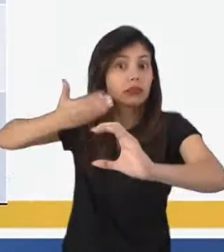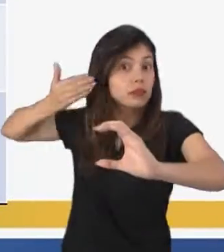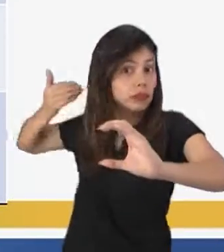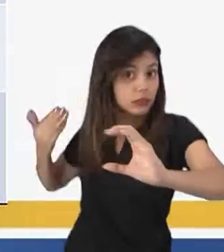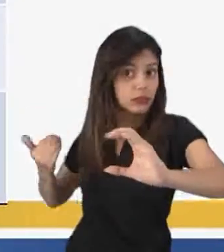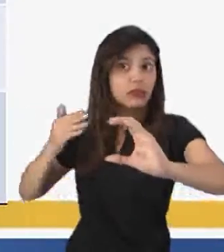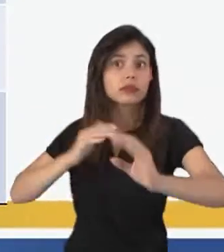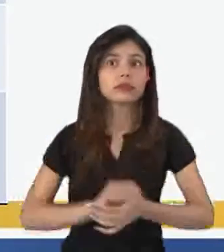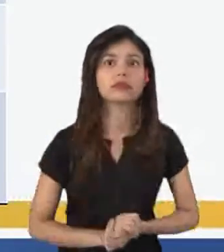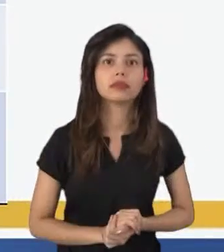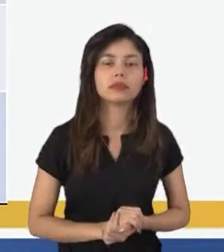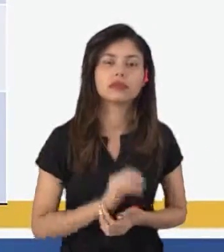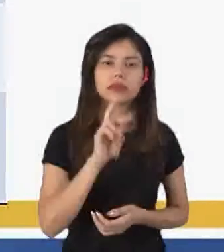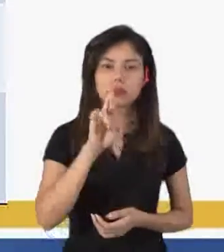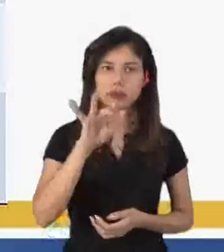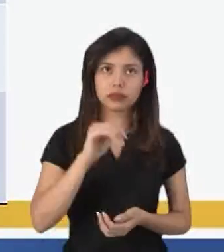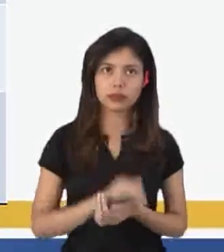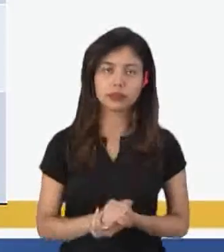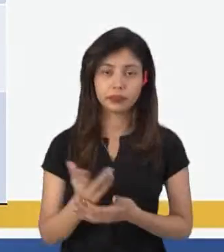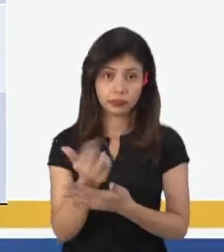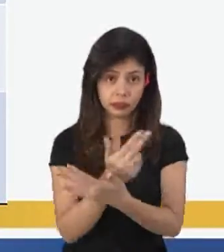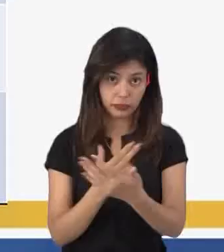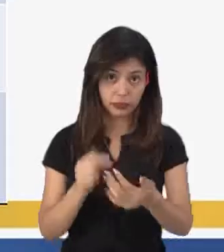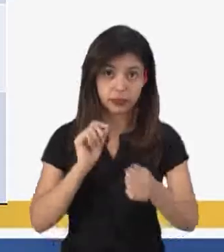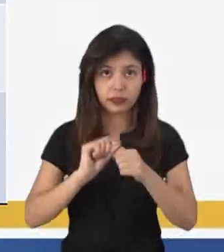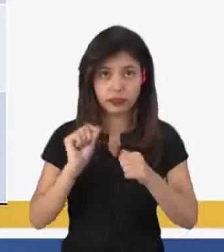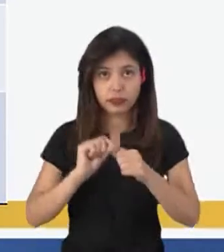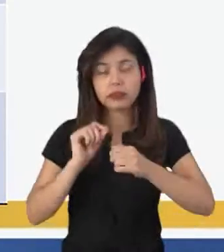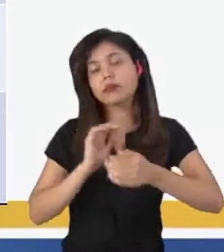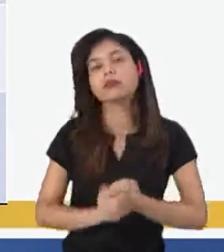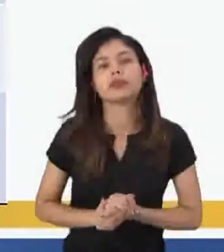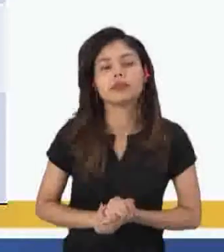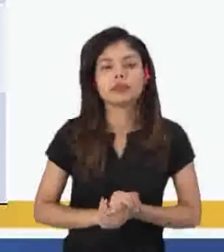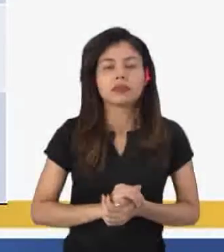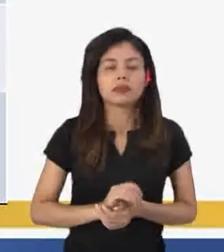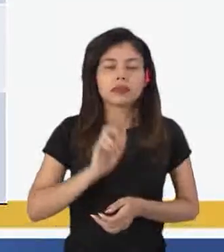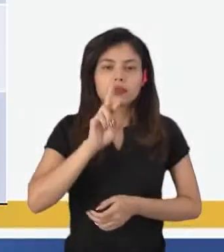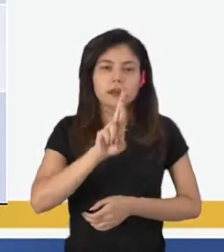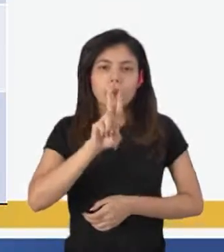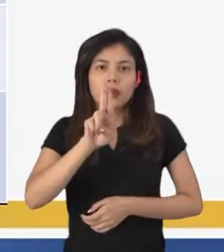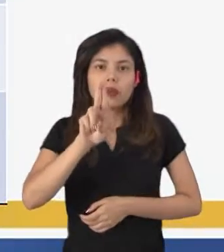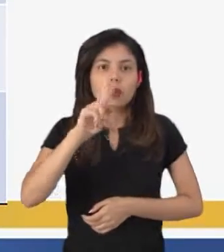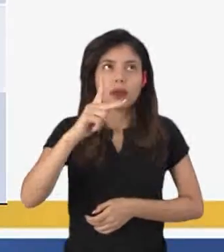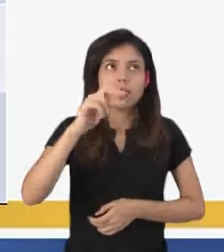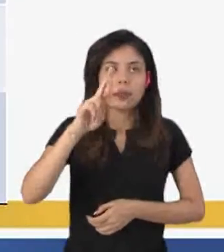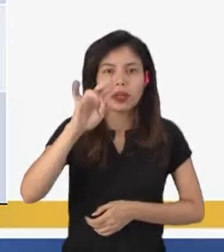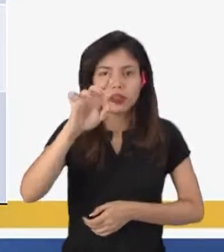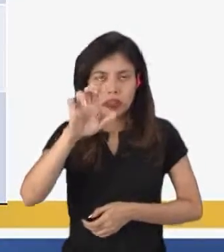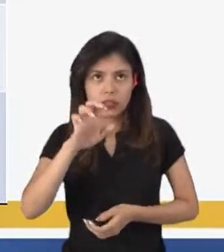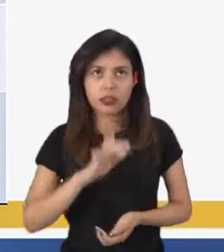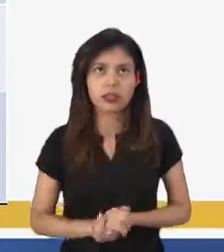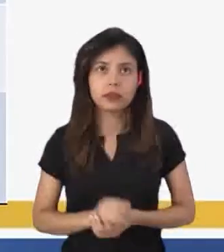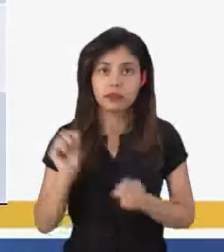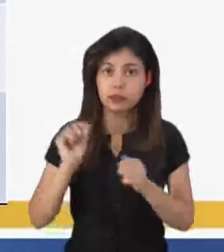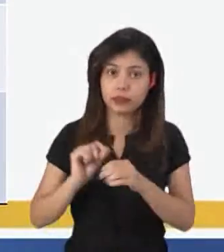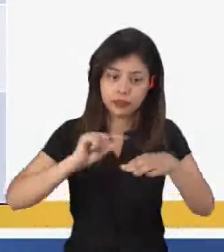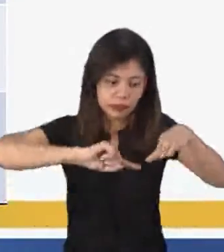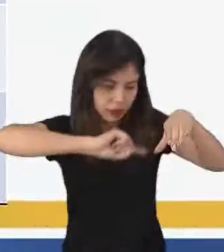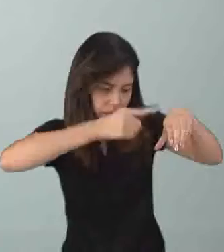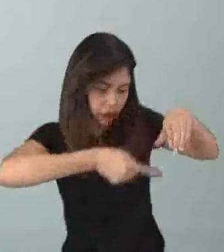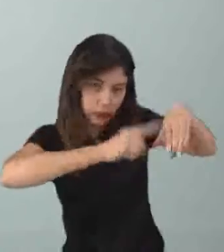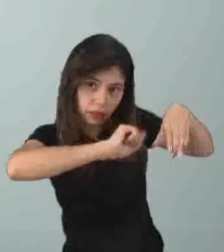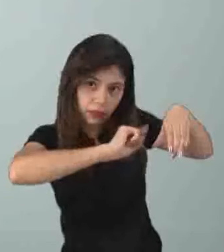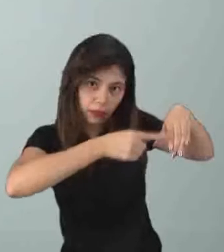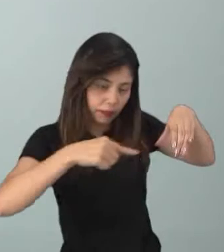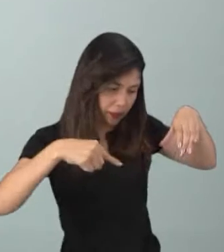artefatos de arte, né? Feito, por exemplo, por artes rupestres, feitas nas cavernas, né, deixado lá